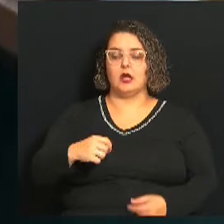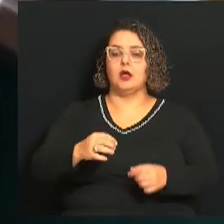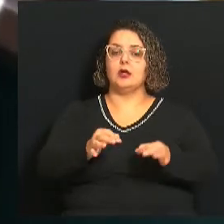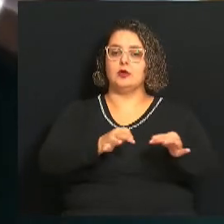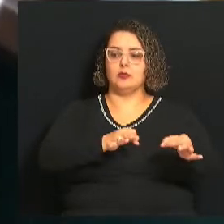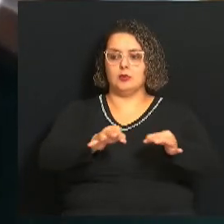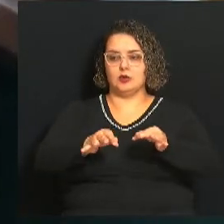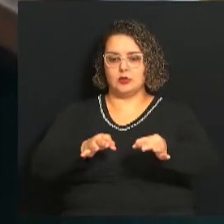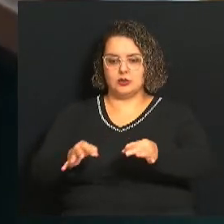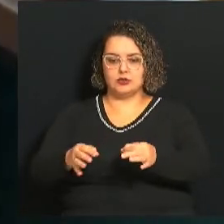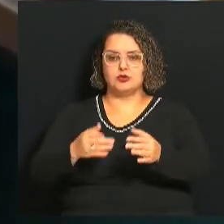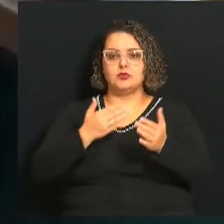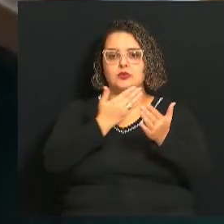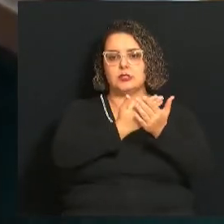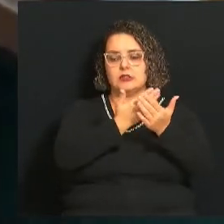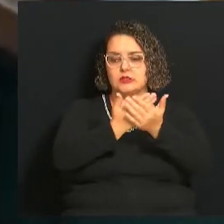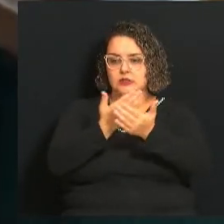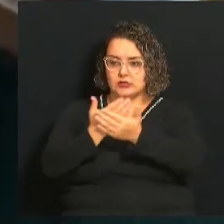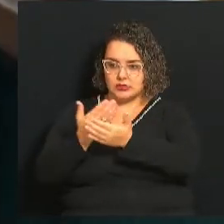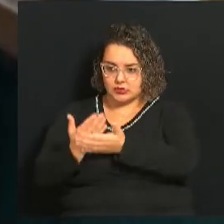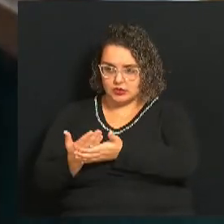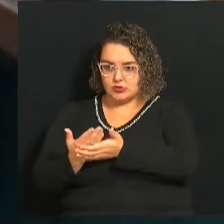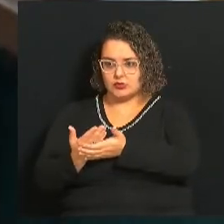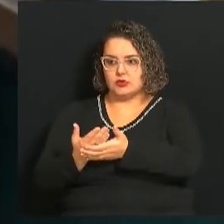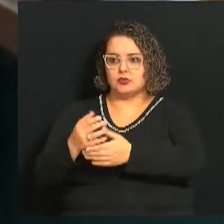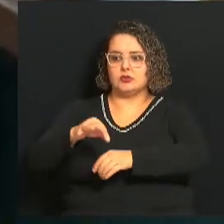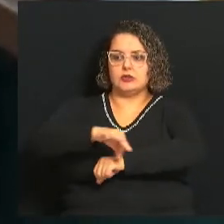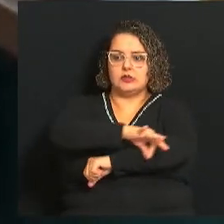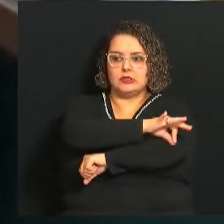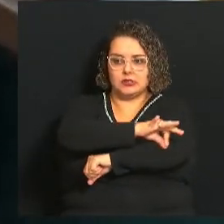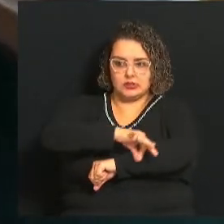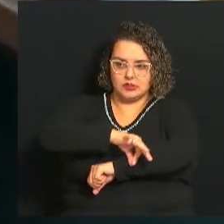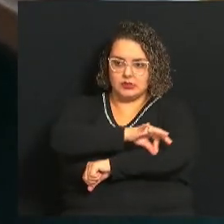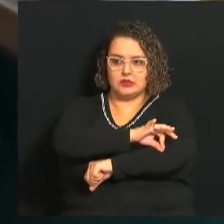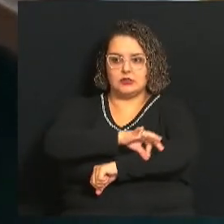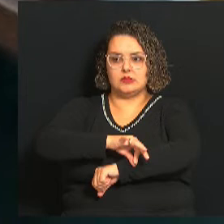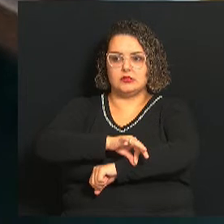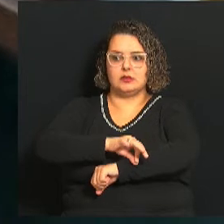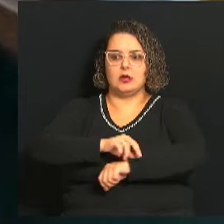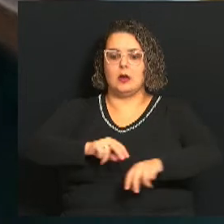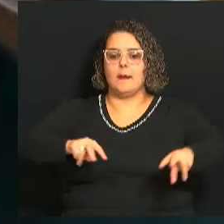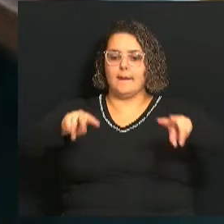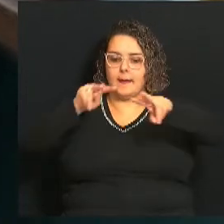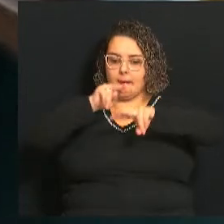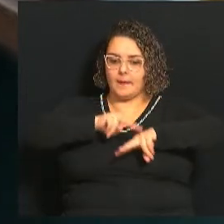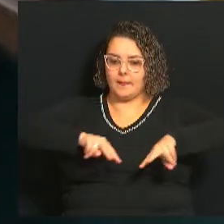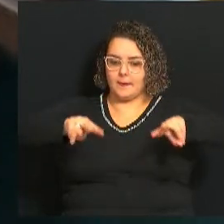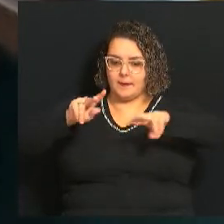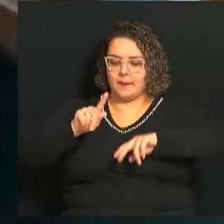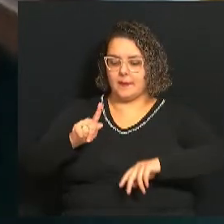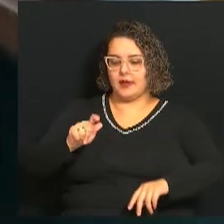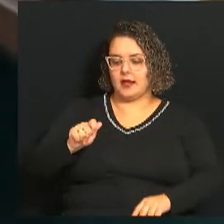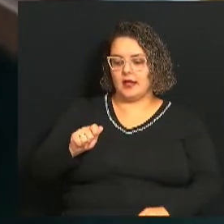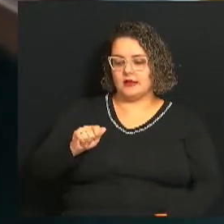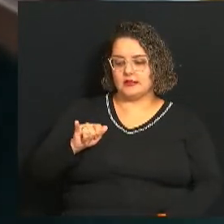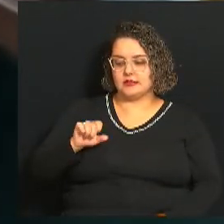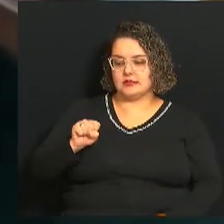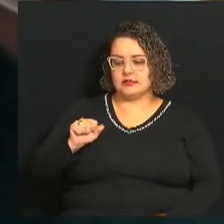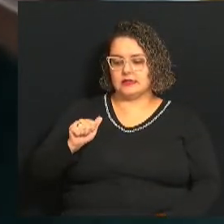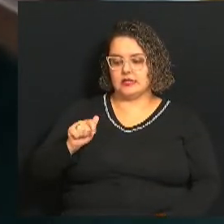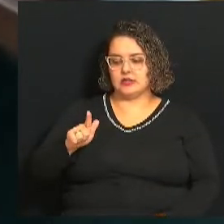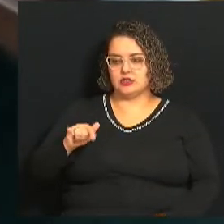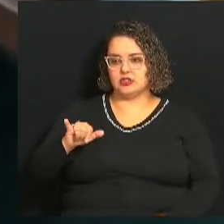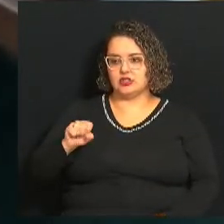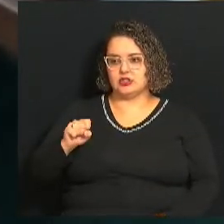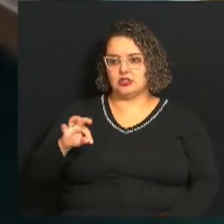sendo estudado por arquitetos paisagistas, né? A coordenação é da arquiteta